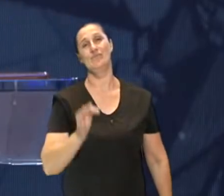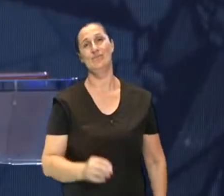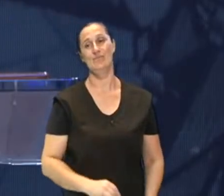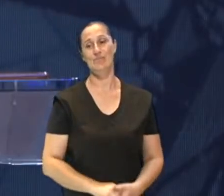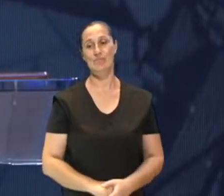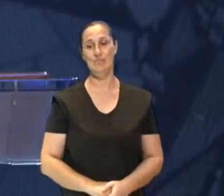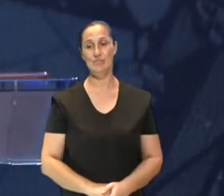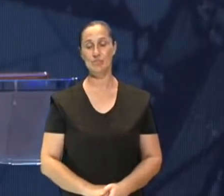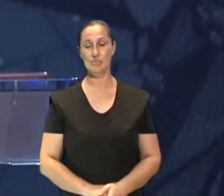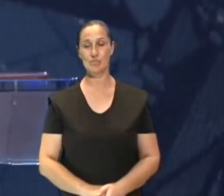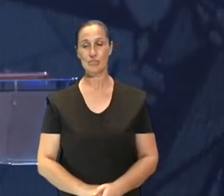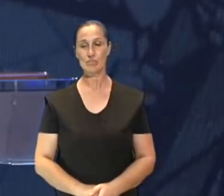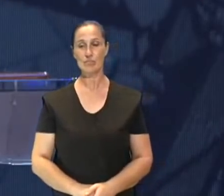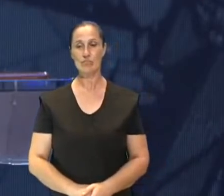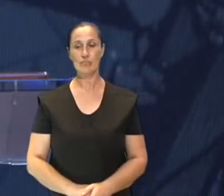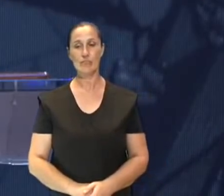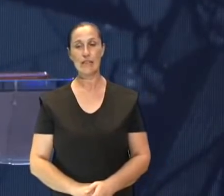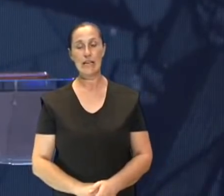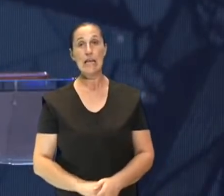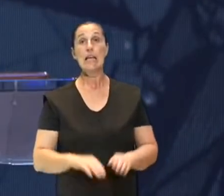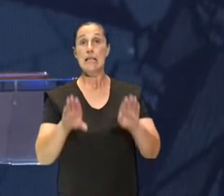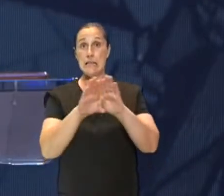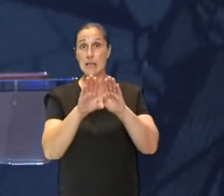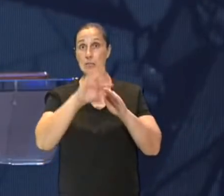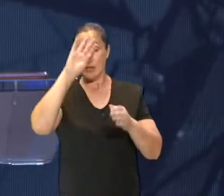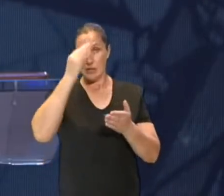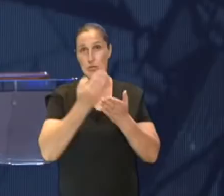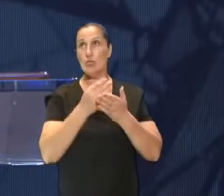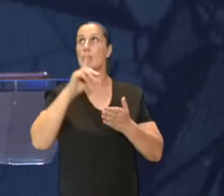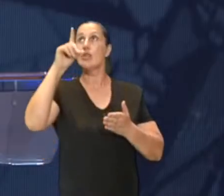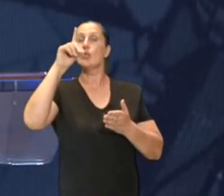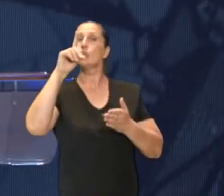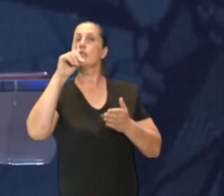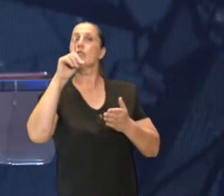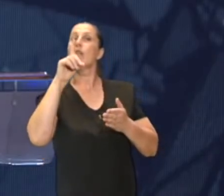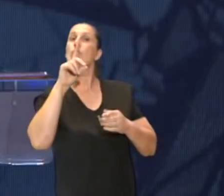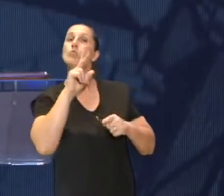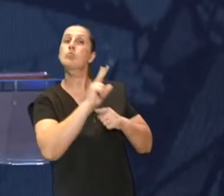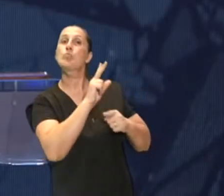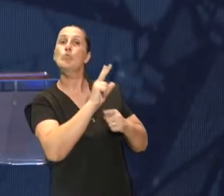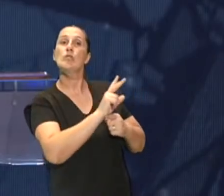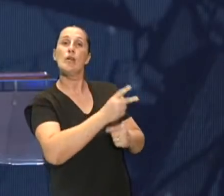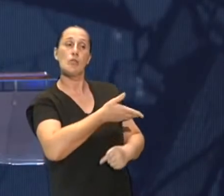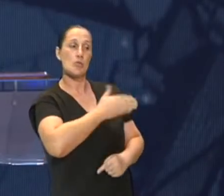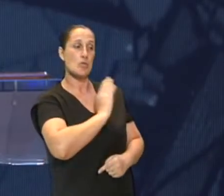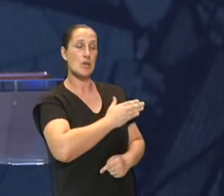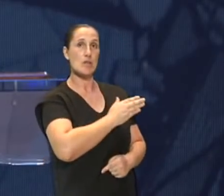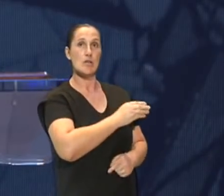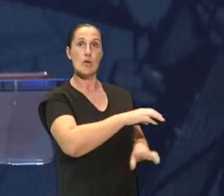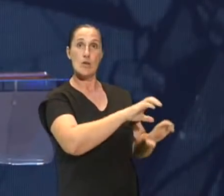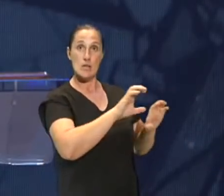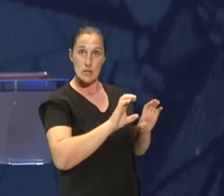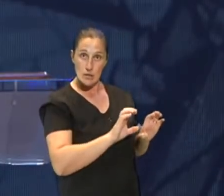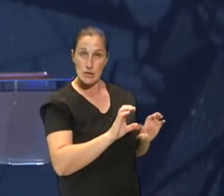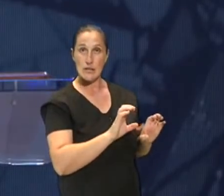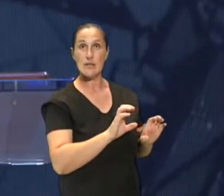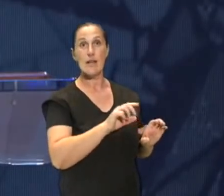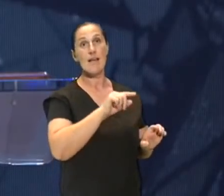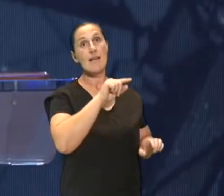Outra coisa que eu creio que Deus estava trabalhando no coração de Ezequias era que ele pudesse aprender